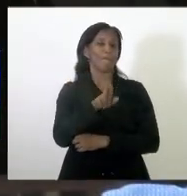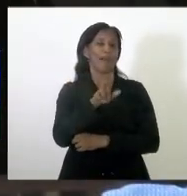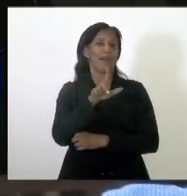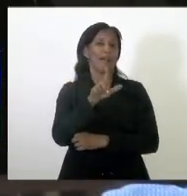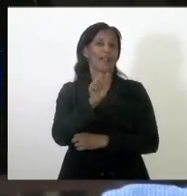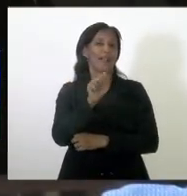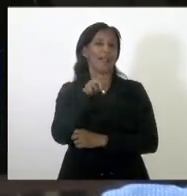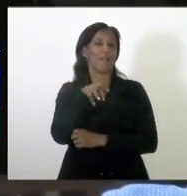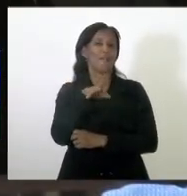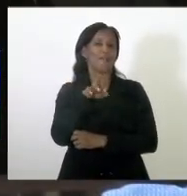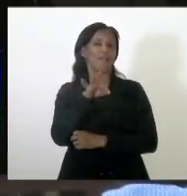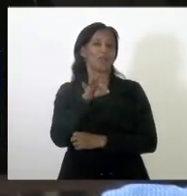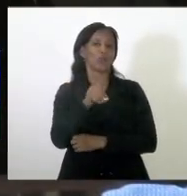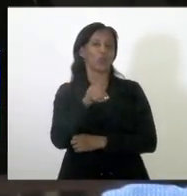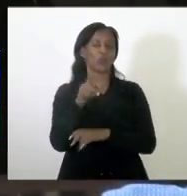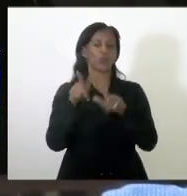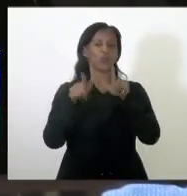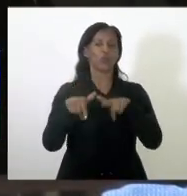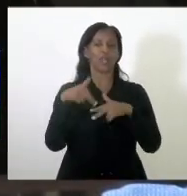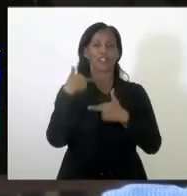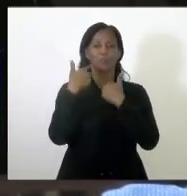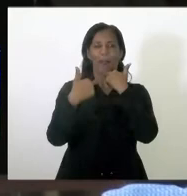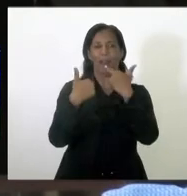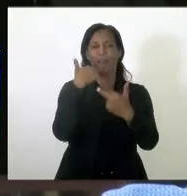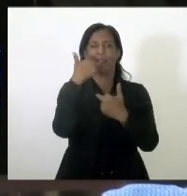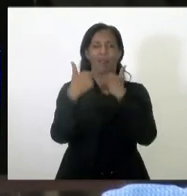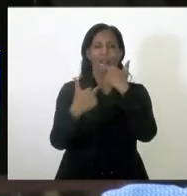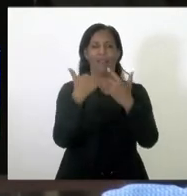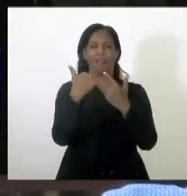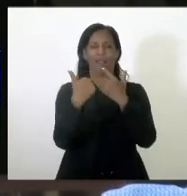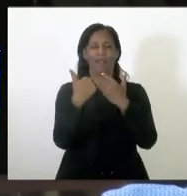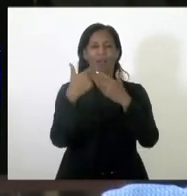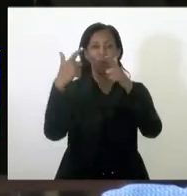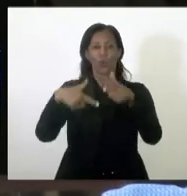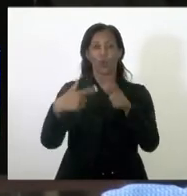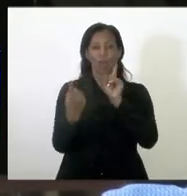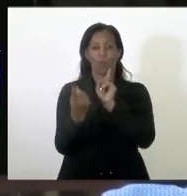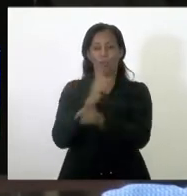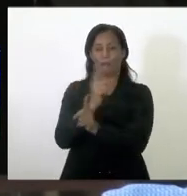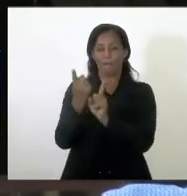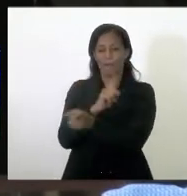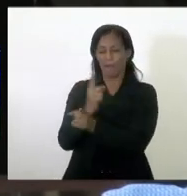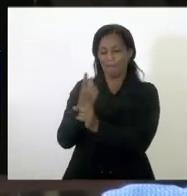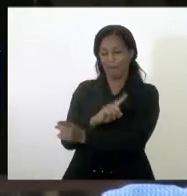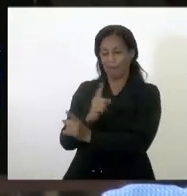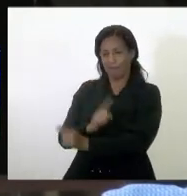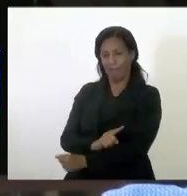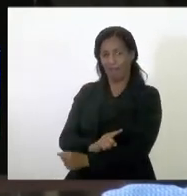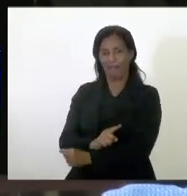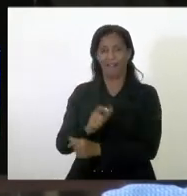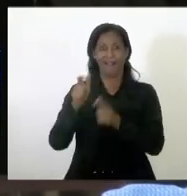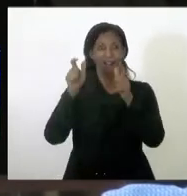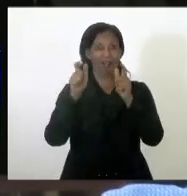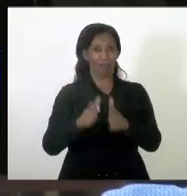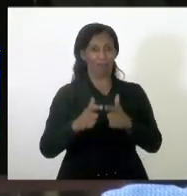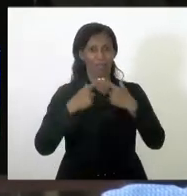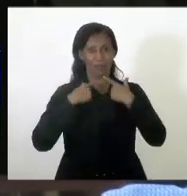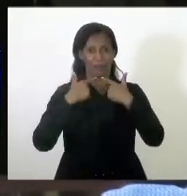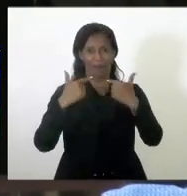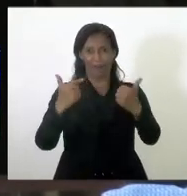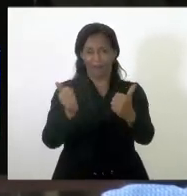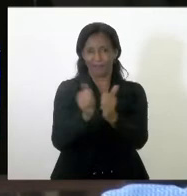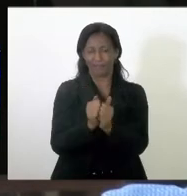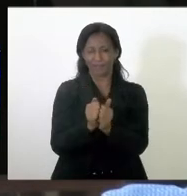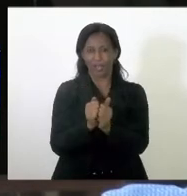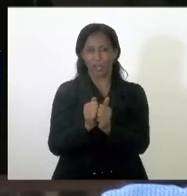lugar de fala, lugar de contradições, lugar de polêmicas, lugar